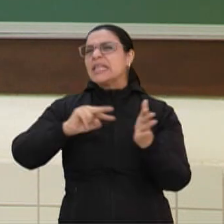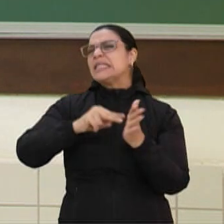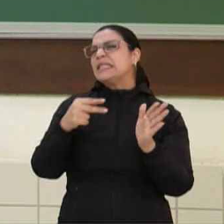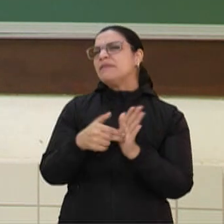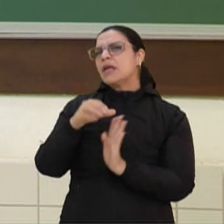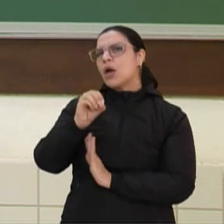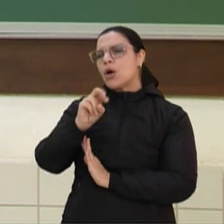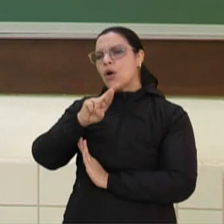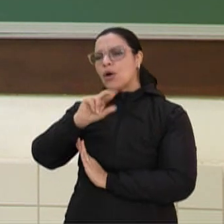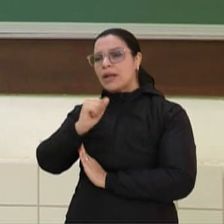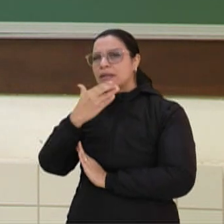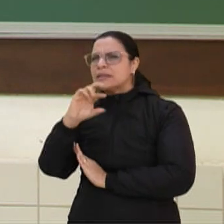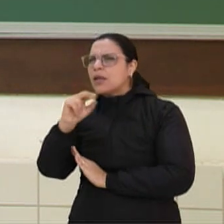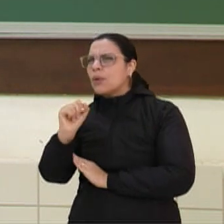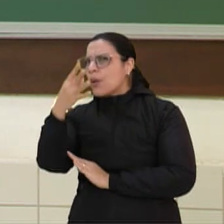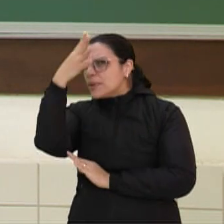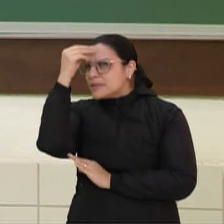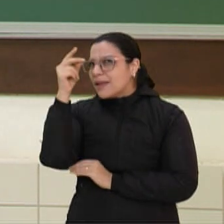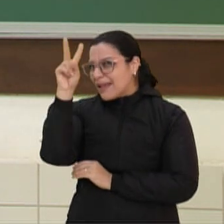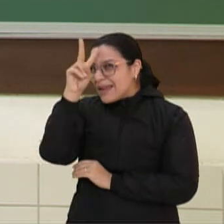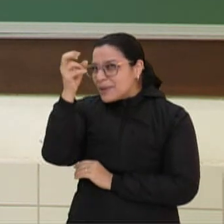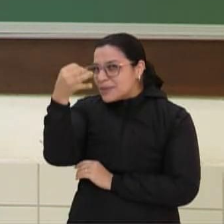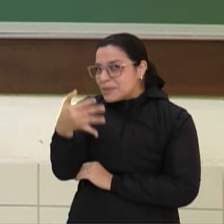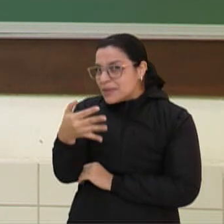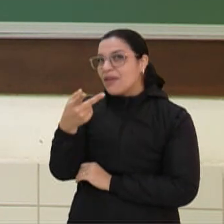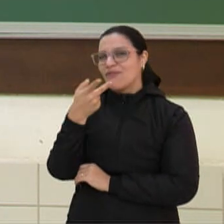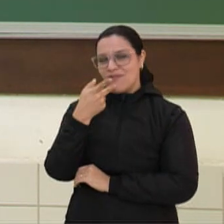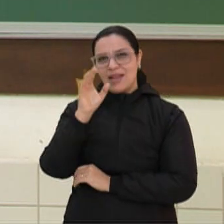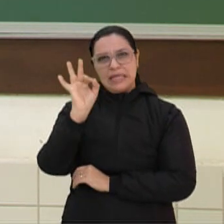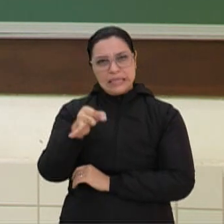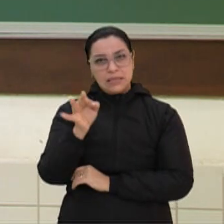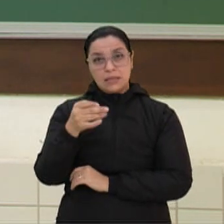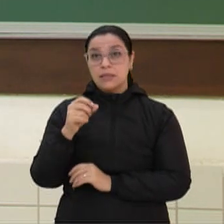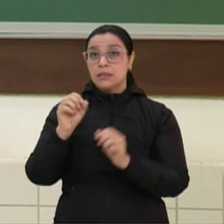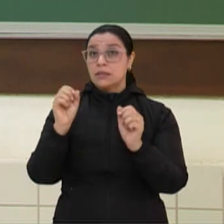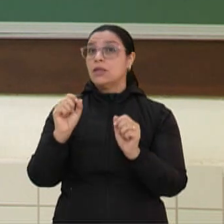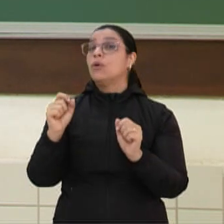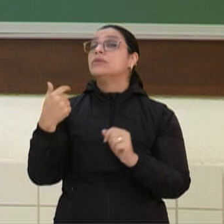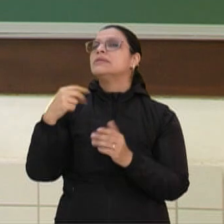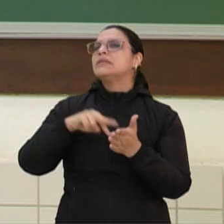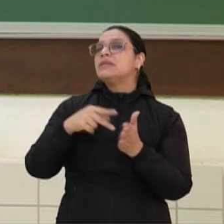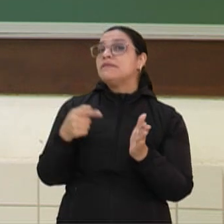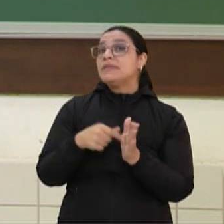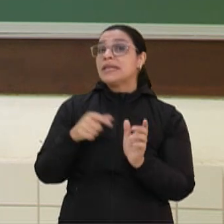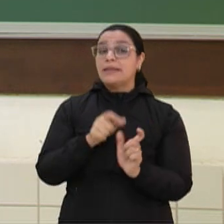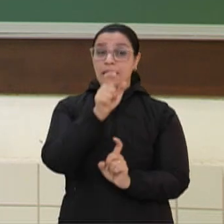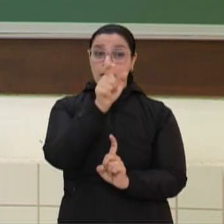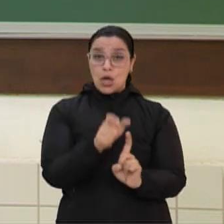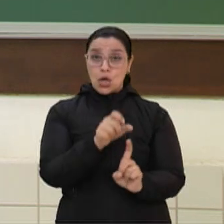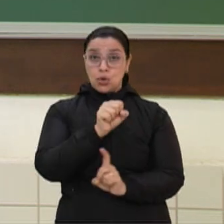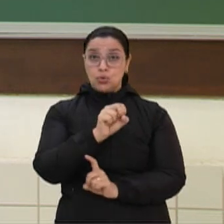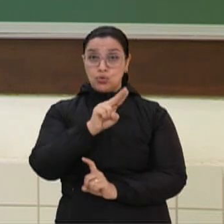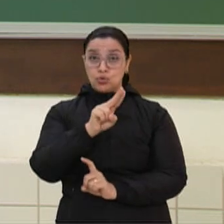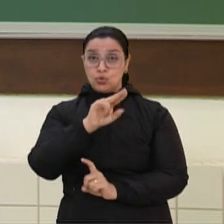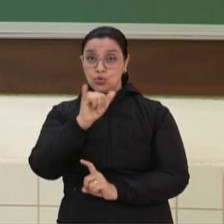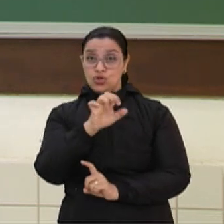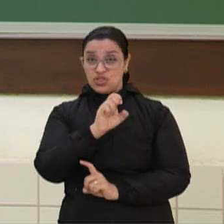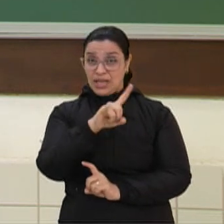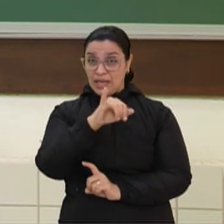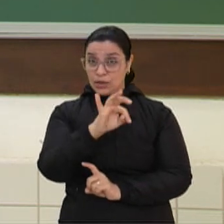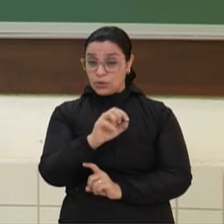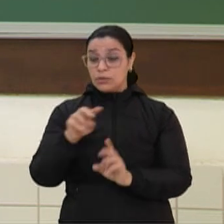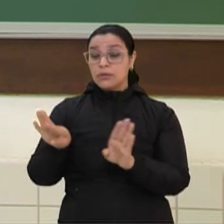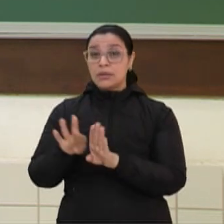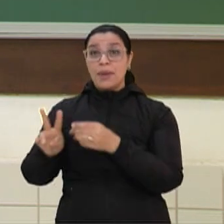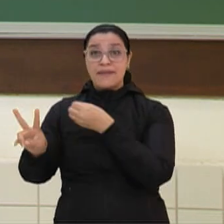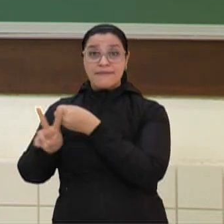oração mesmo que eu esqueci? Falei isso, né? Falei. Falei que oração tem sujeito e que tem verbo. Mas tem oração